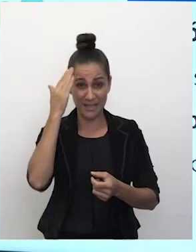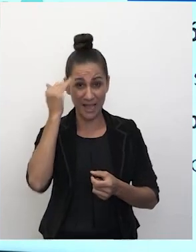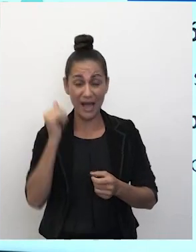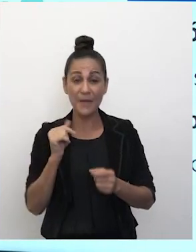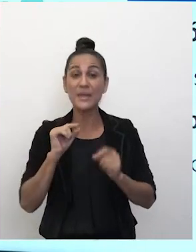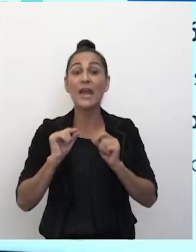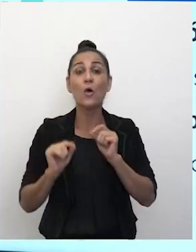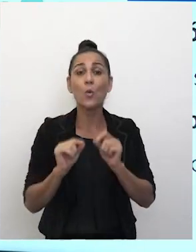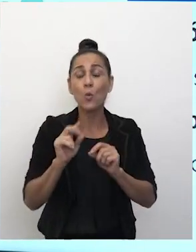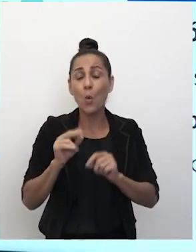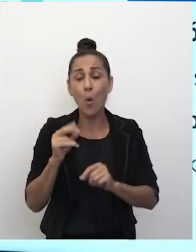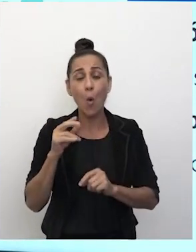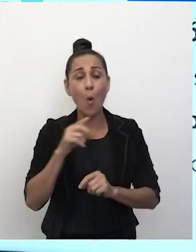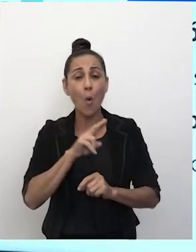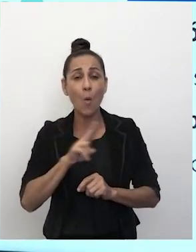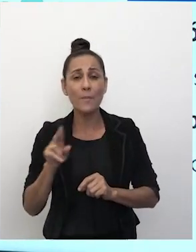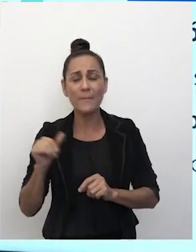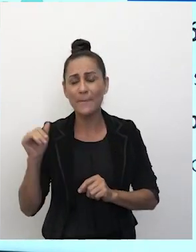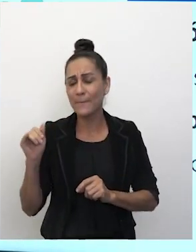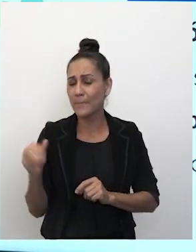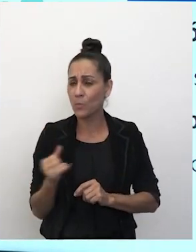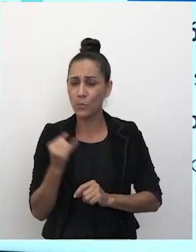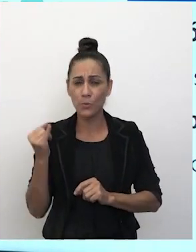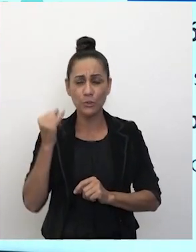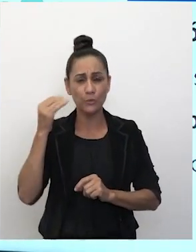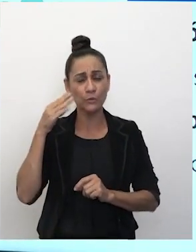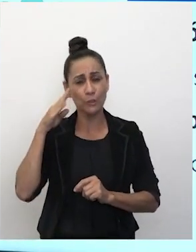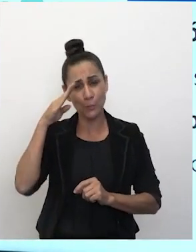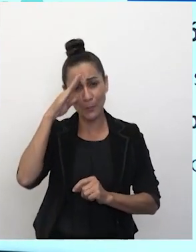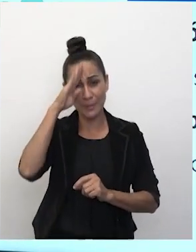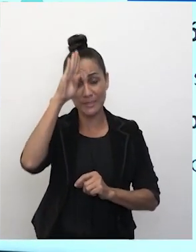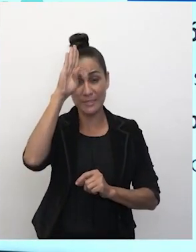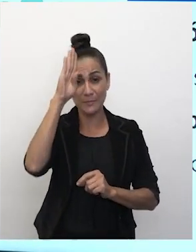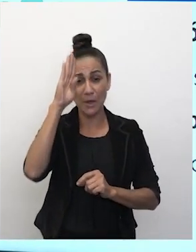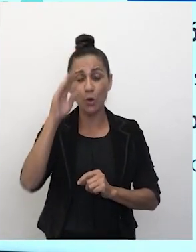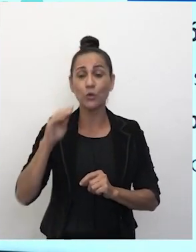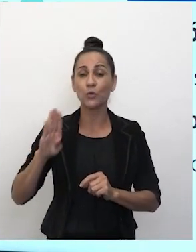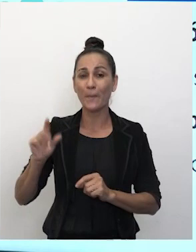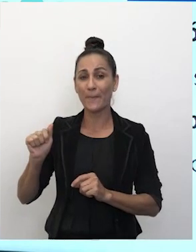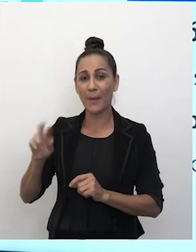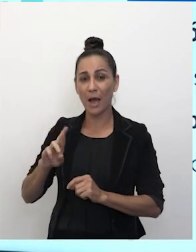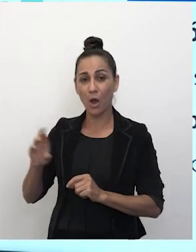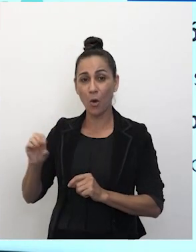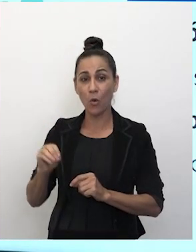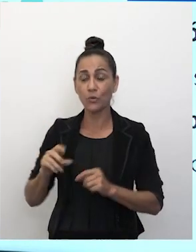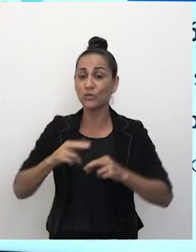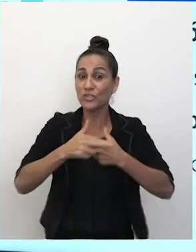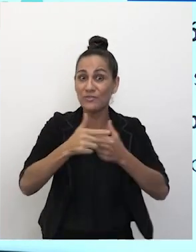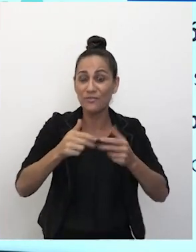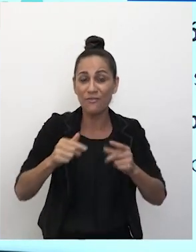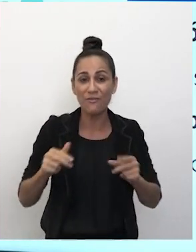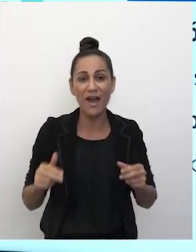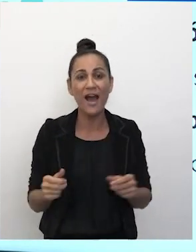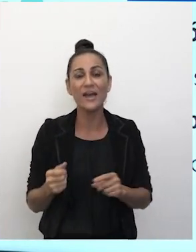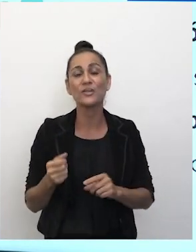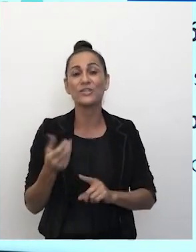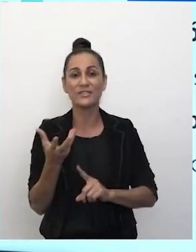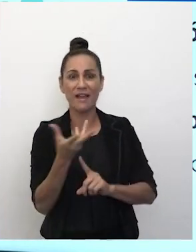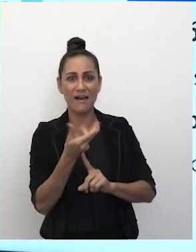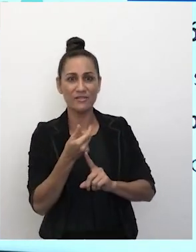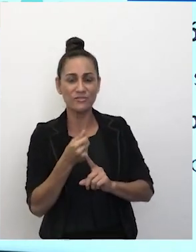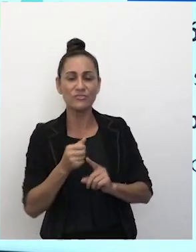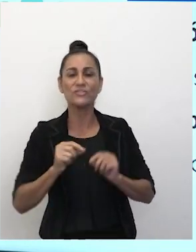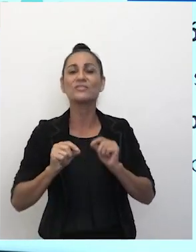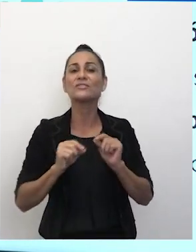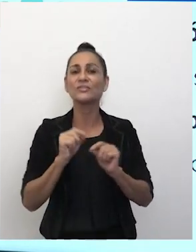barroco italiano e foi um grande expoente ali, contemporânea de vários artistas do Renascimento. Quem